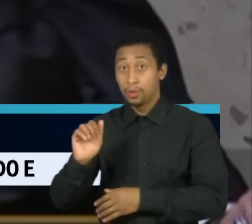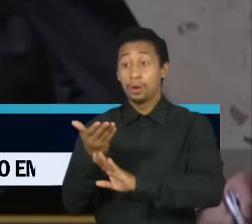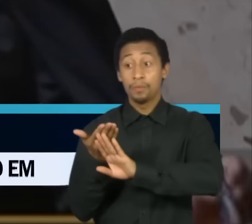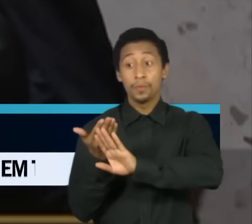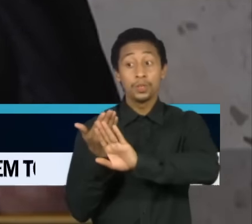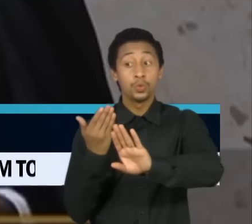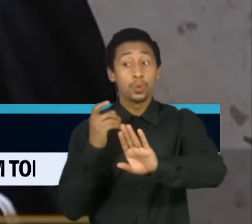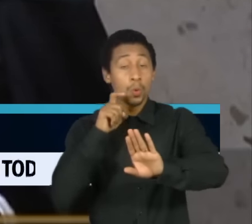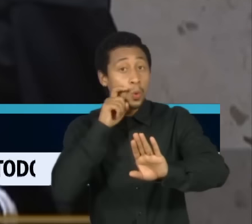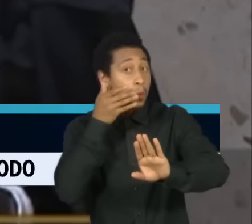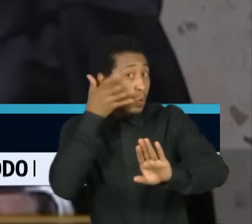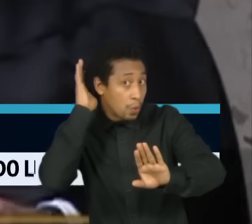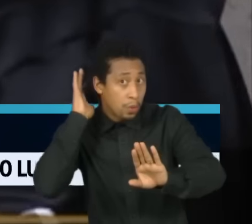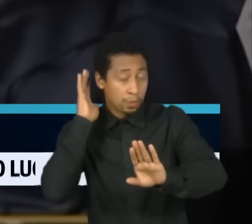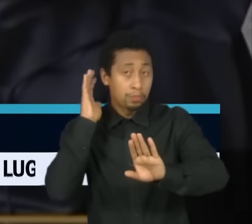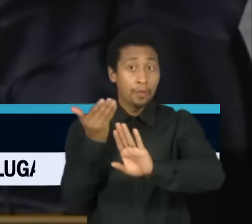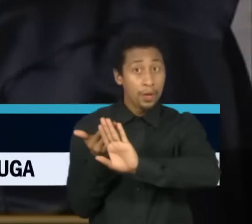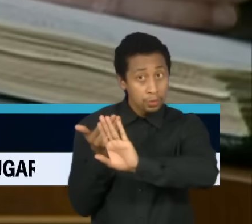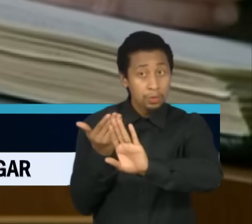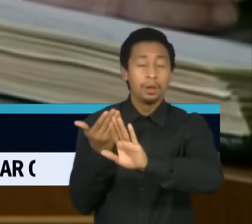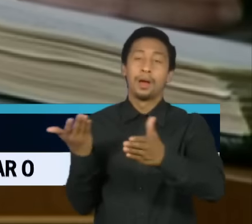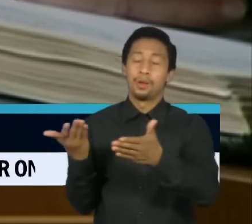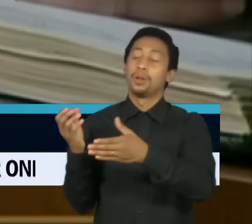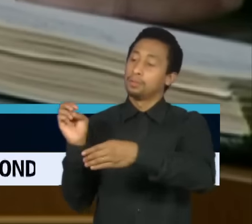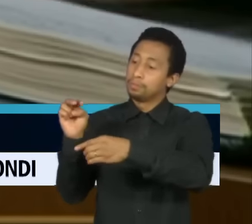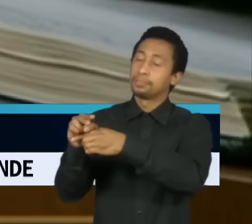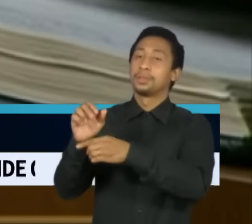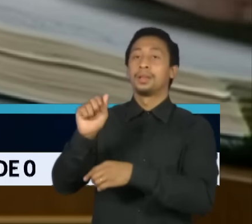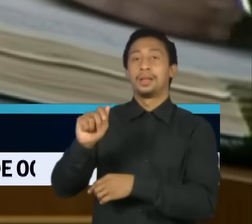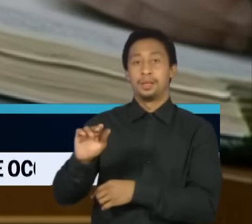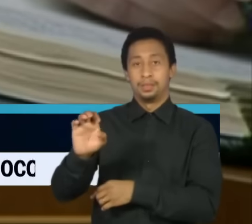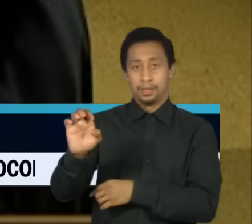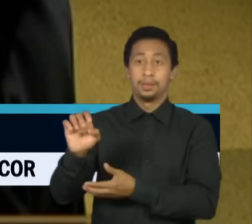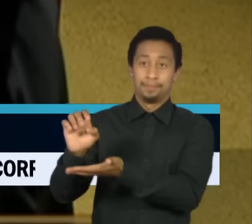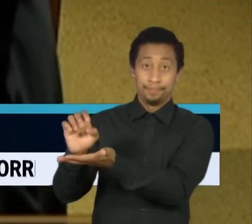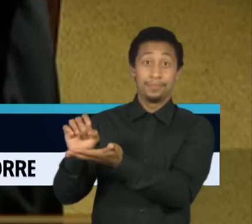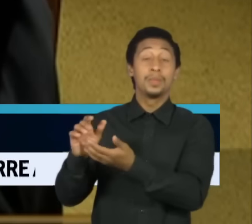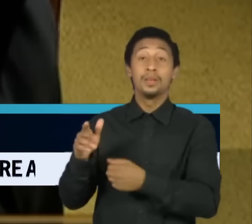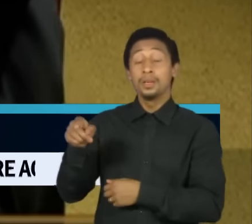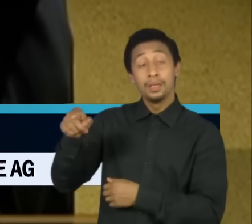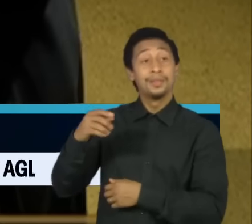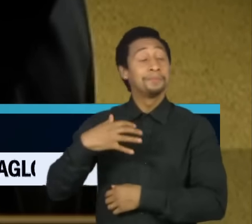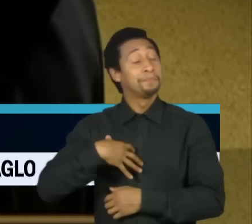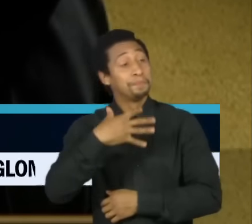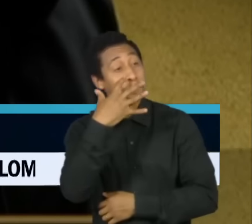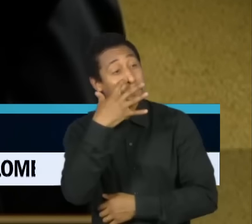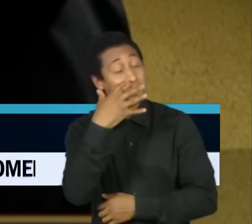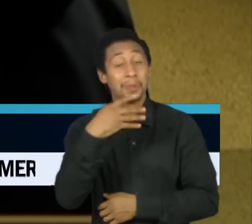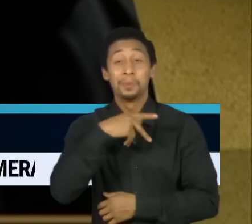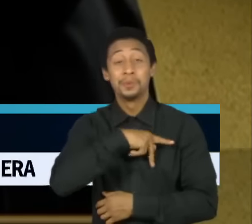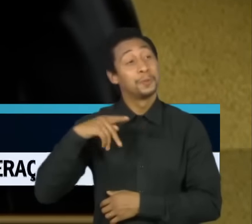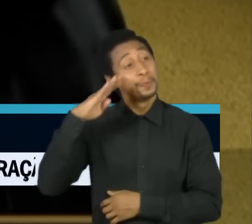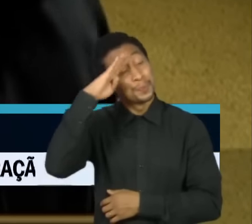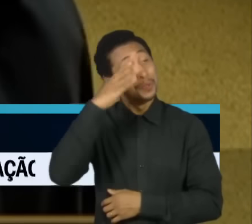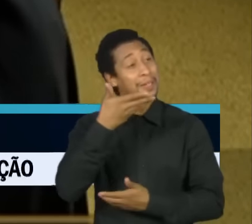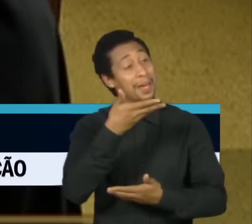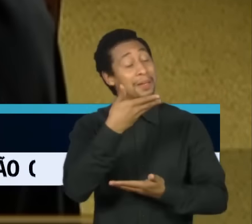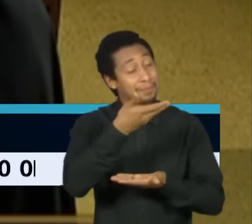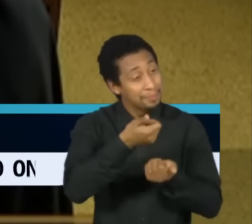e ex-advogado-geral da União do governo Bolsonaro ficou conhecido por sua admiração ao chefe do Executivo e ainda por